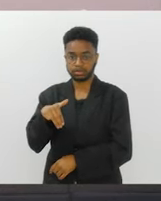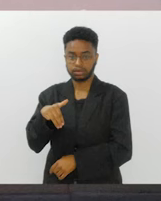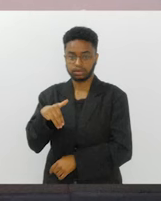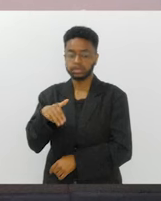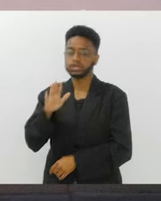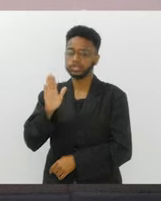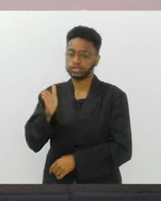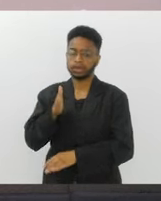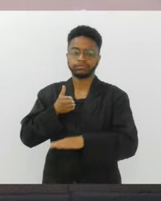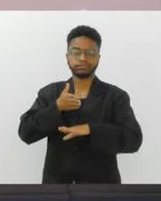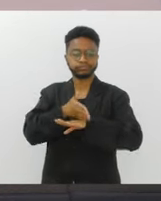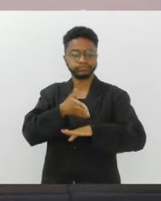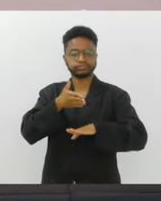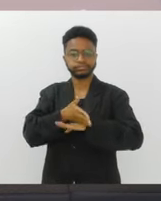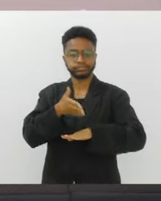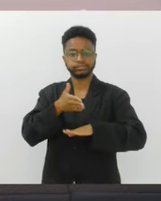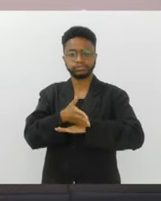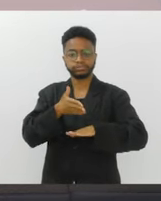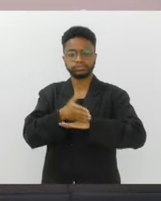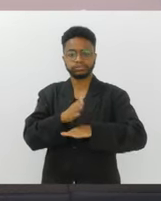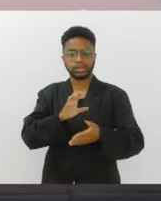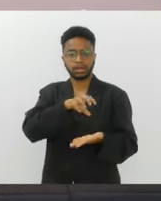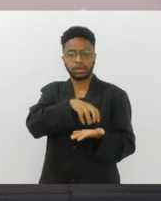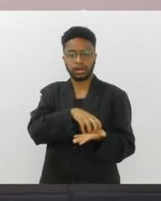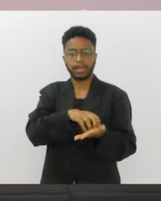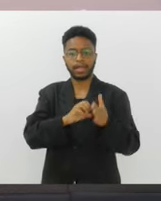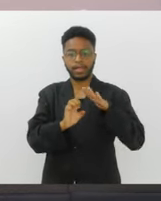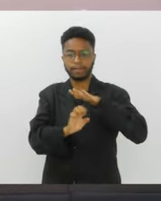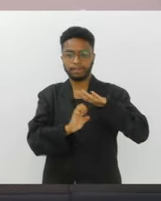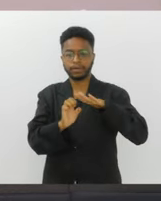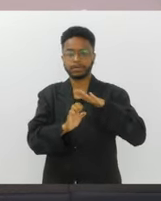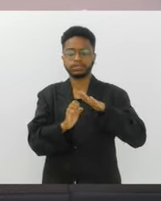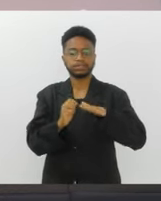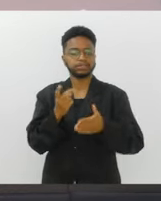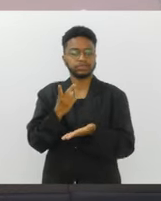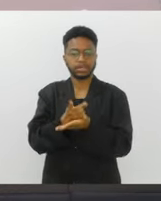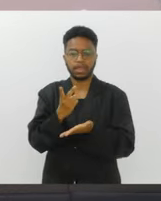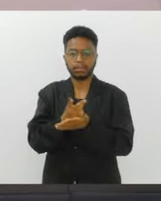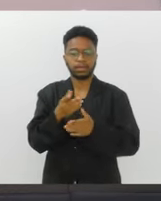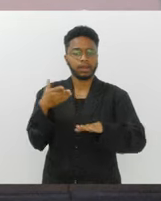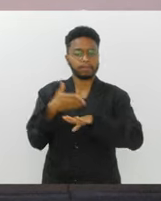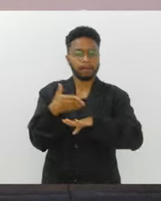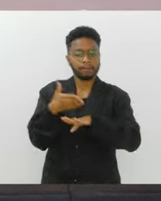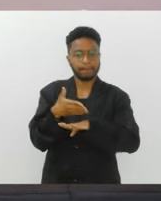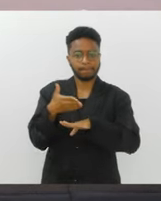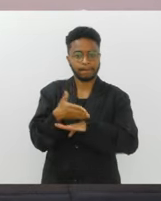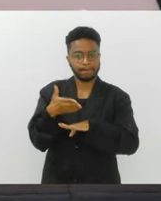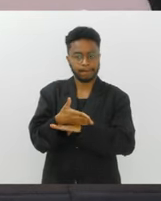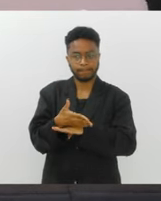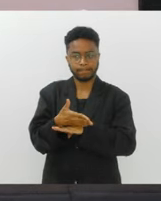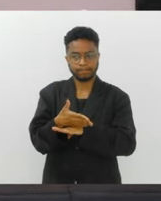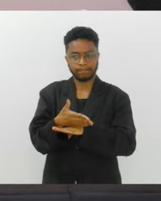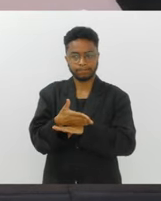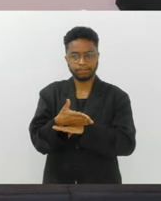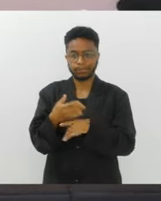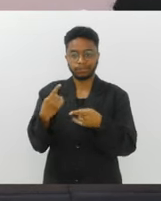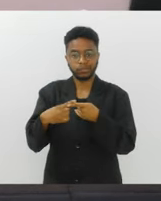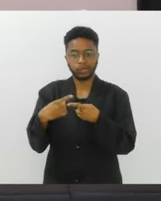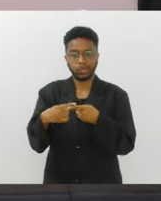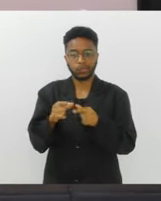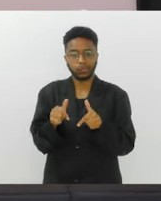agência reguladora da cintura para baixo, pela